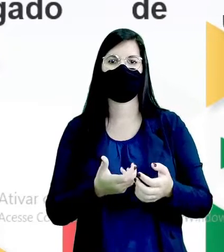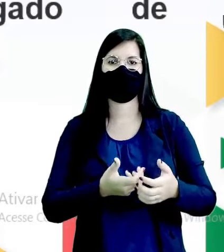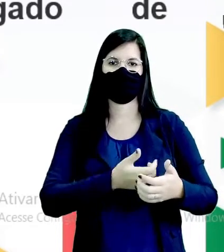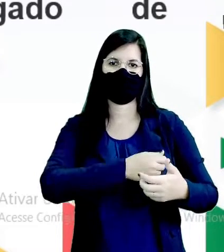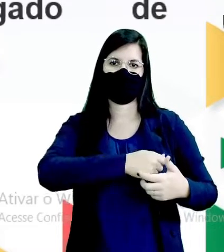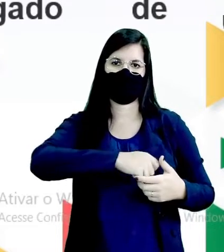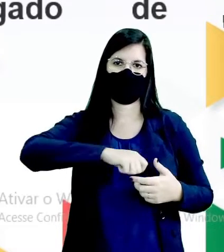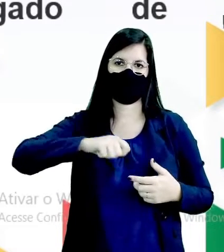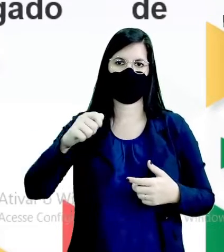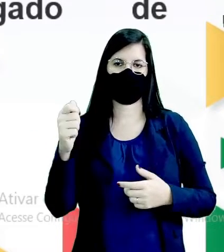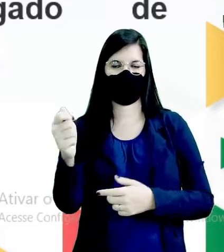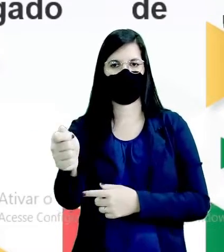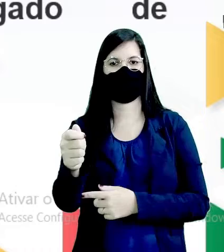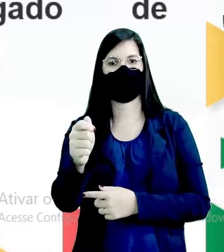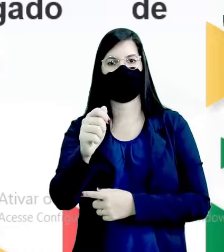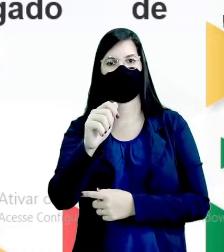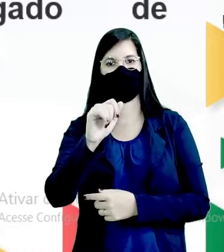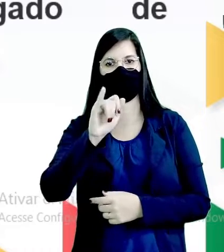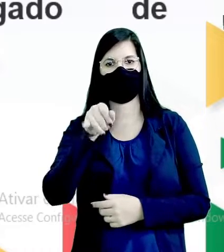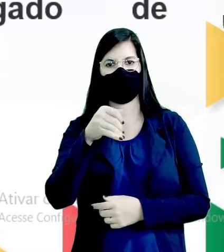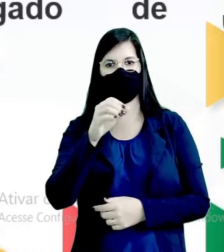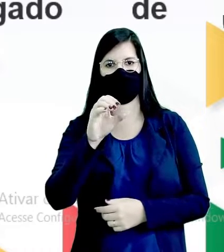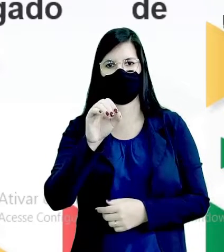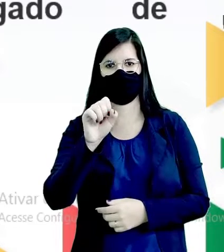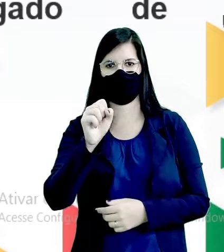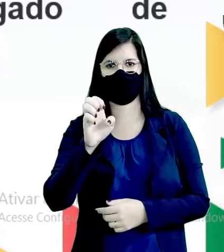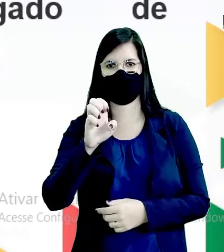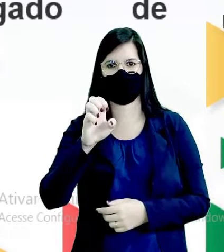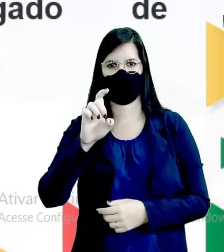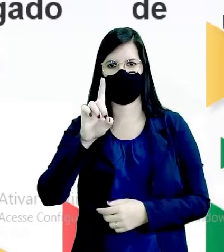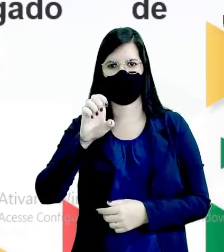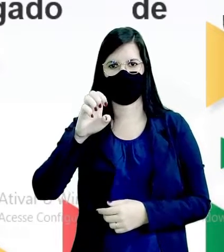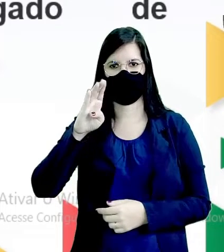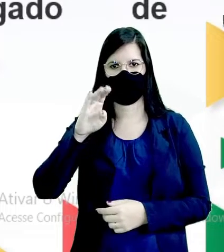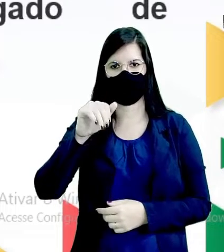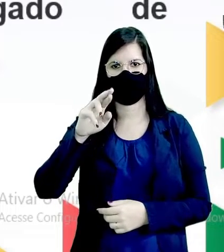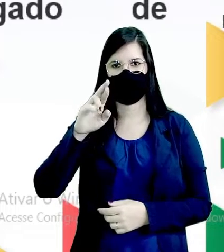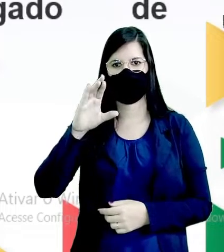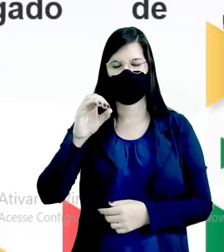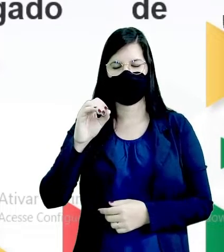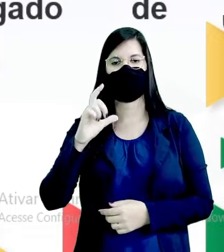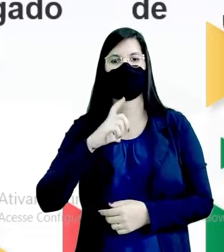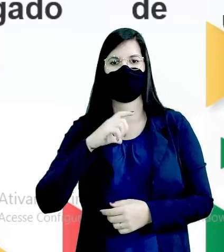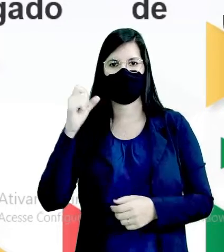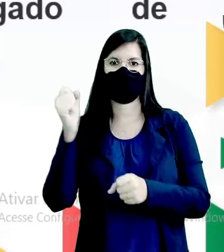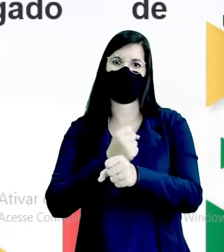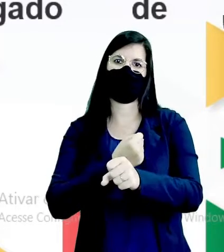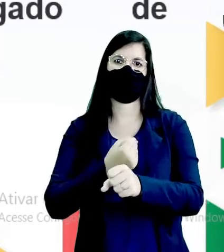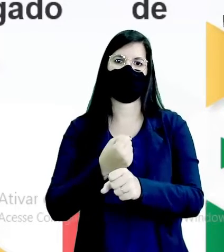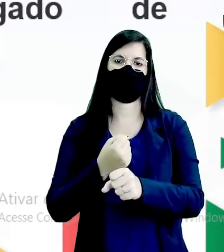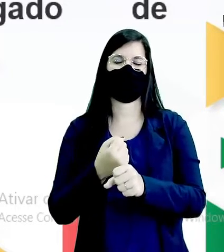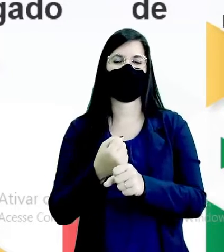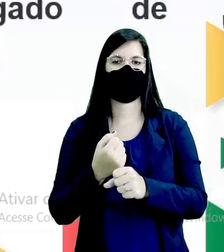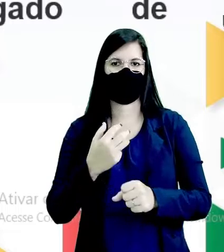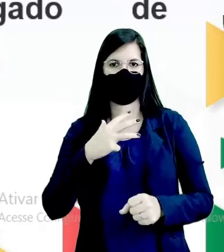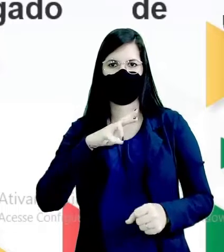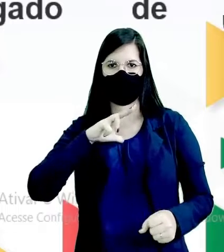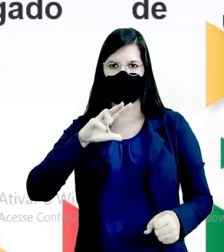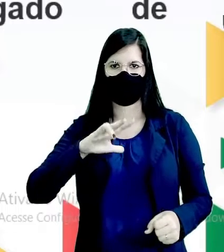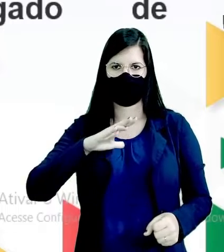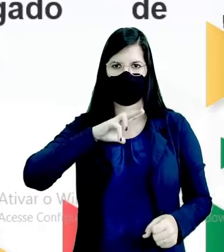Lima, Leão ele Coroado. matou, né, que ele era conhecido como Leão Coroado, ele matou o oficial português que veio